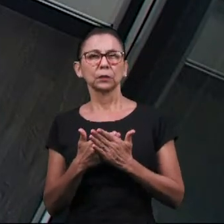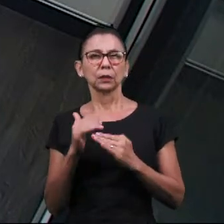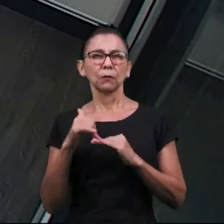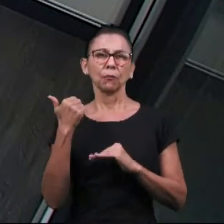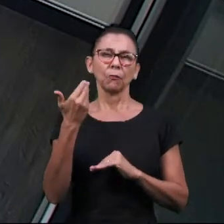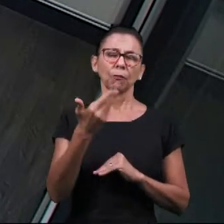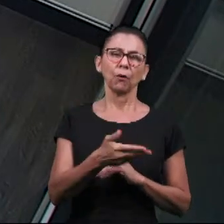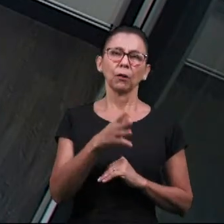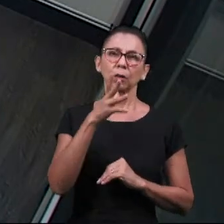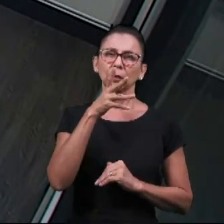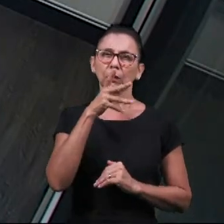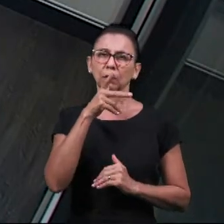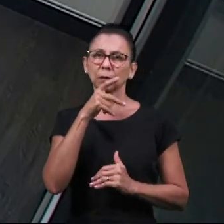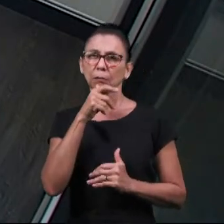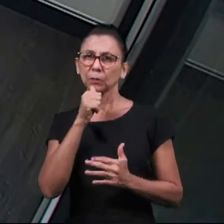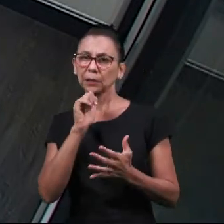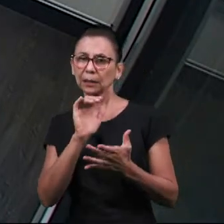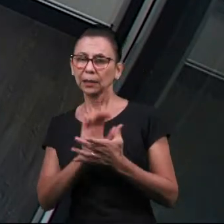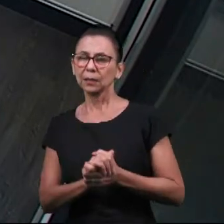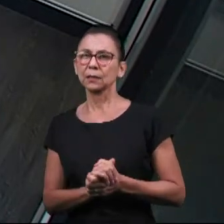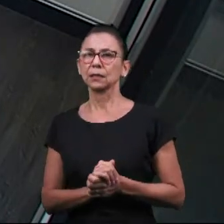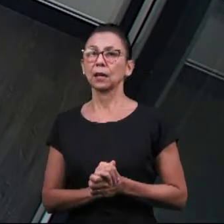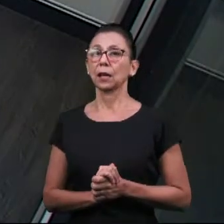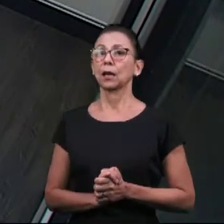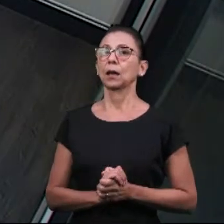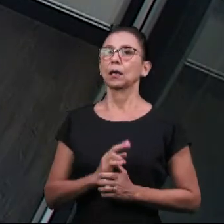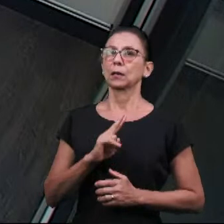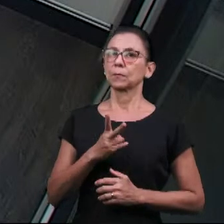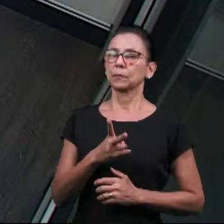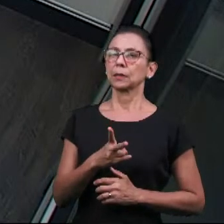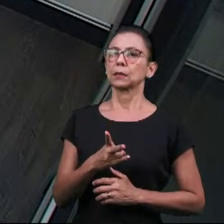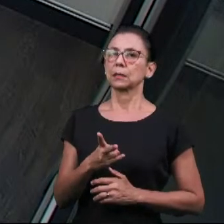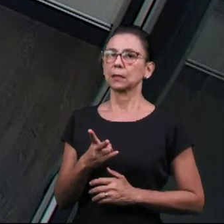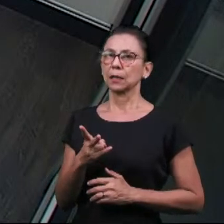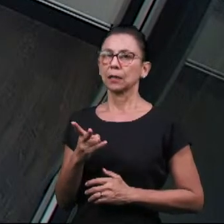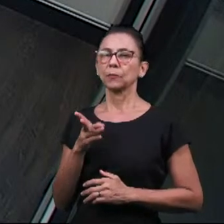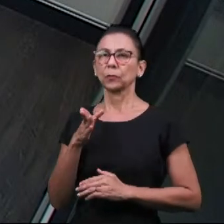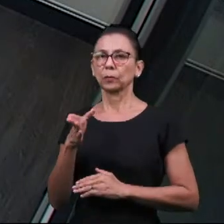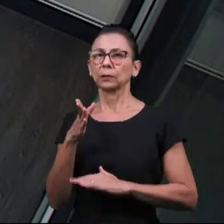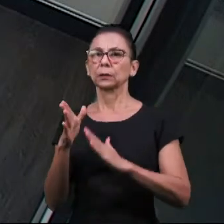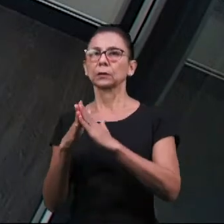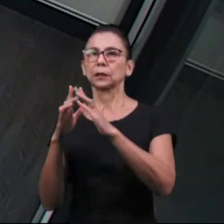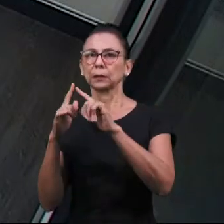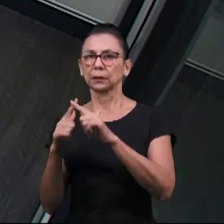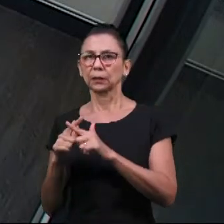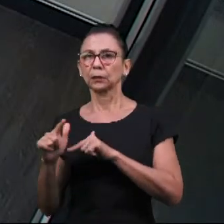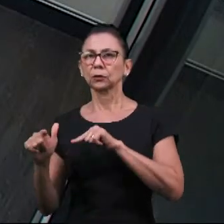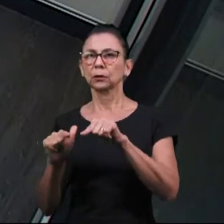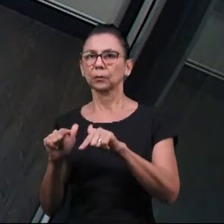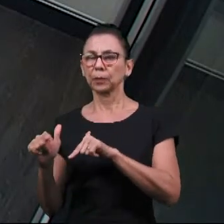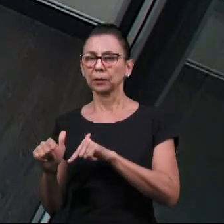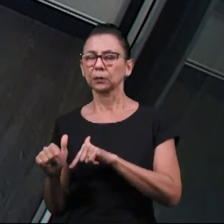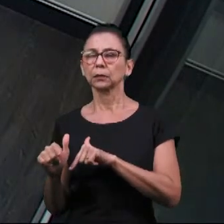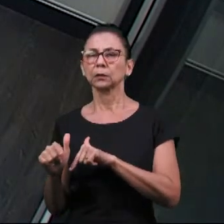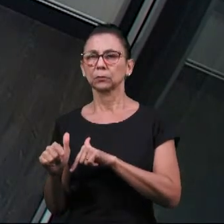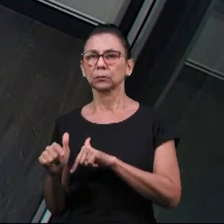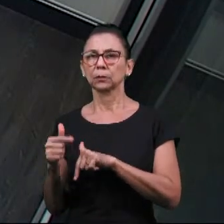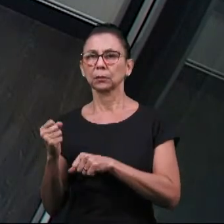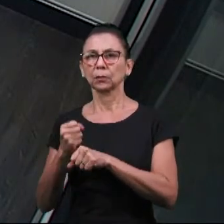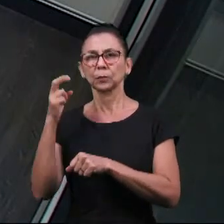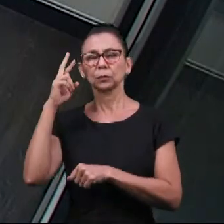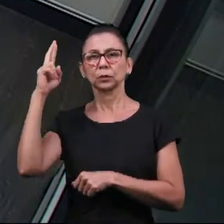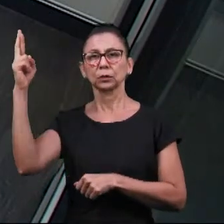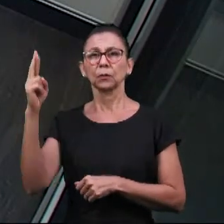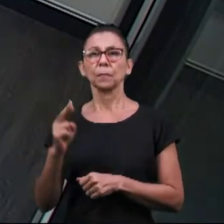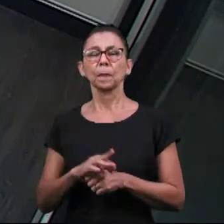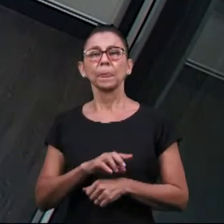Aí, mas sempre integrado na igreja, né? Fui para São Paulo estudar, depois voltei e conheci minha esposa,